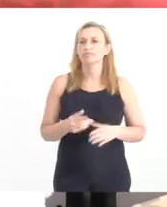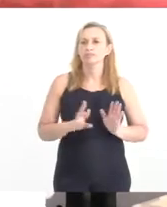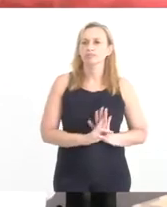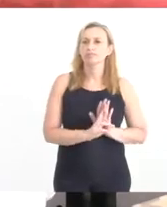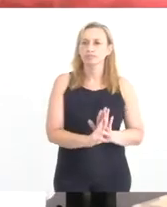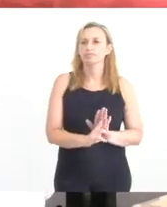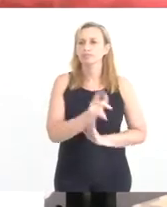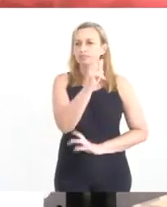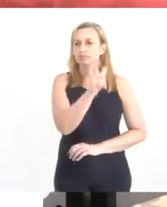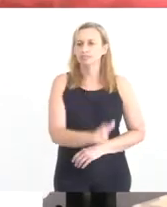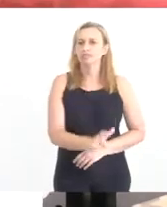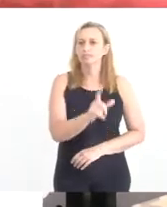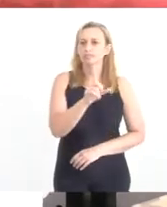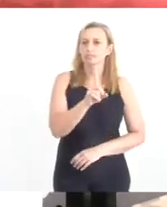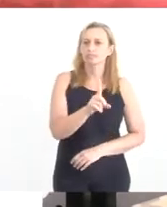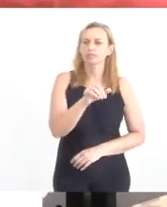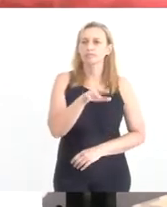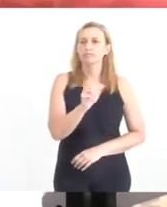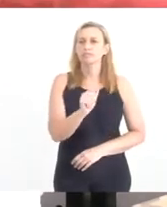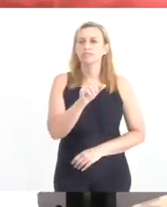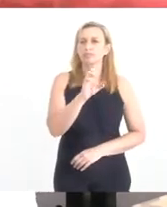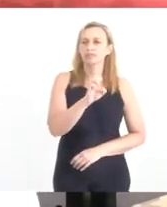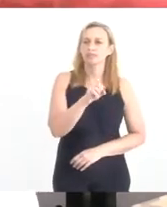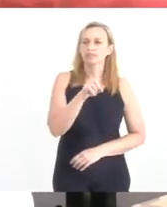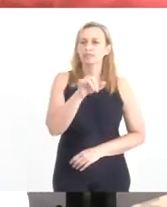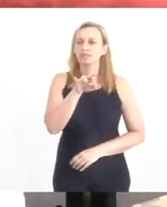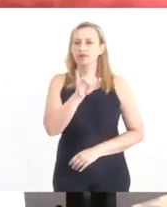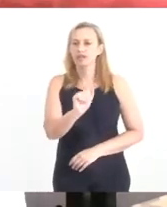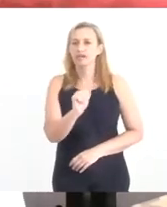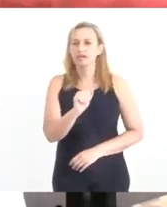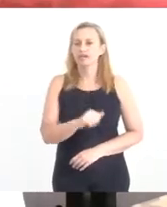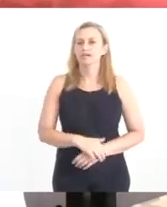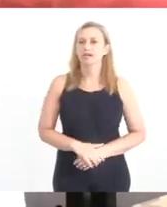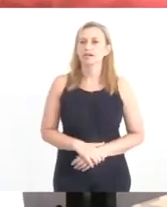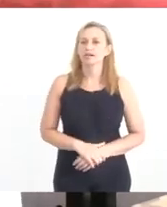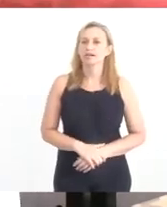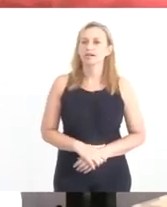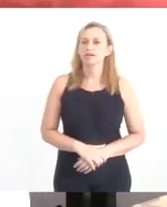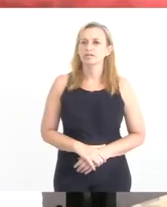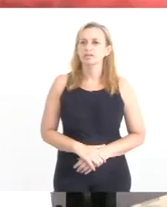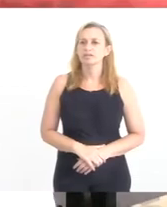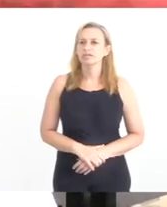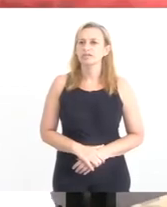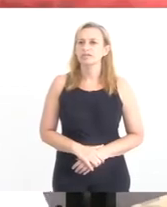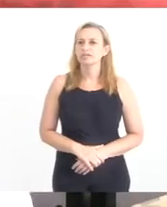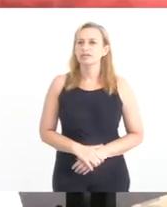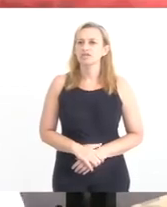representado na pessoa de Dona Edinéia de Dona Edinéia e